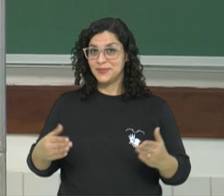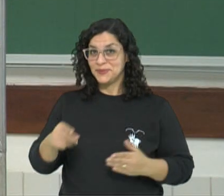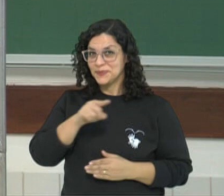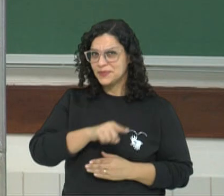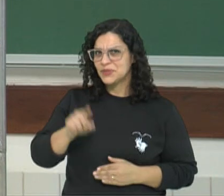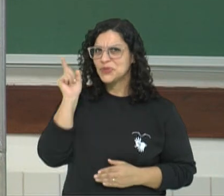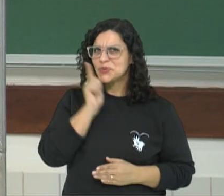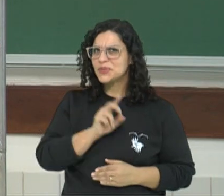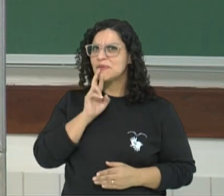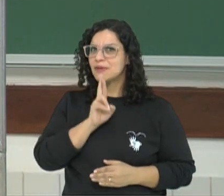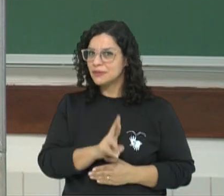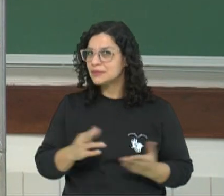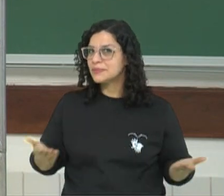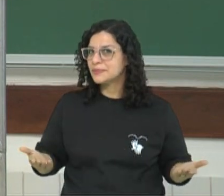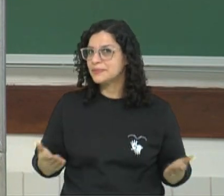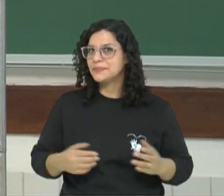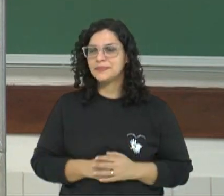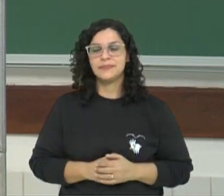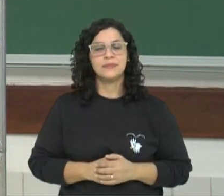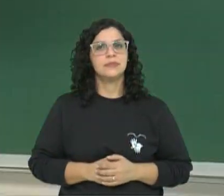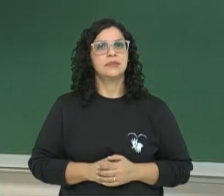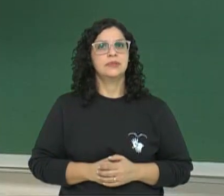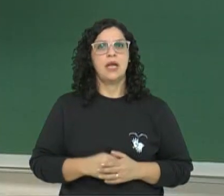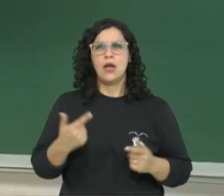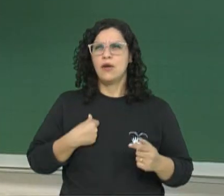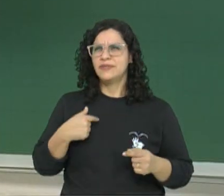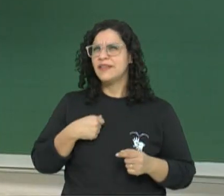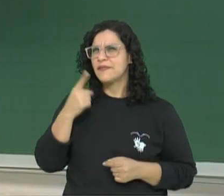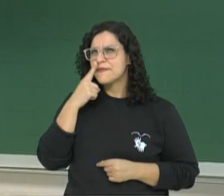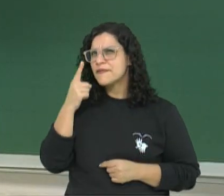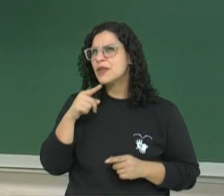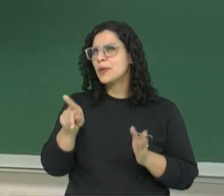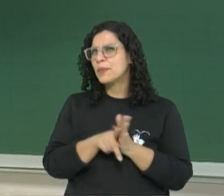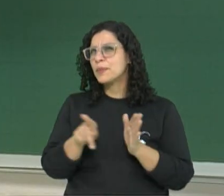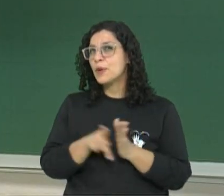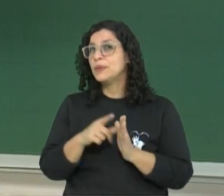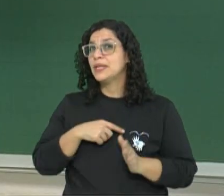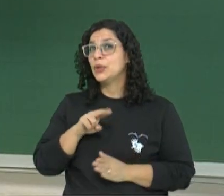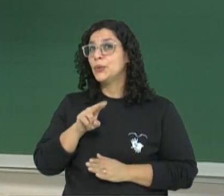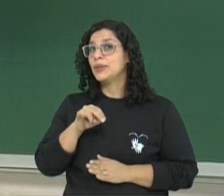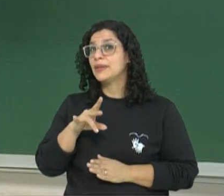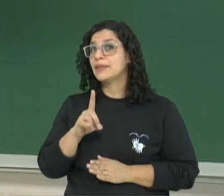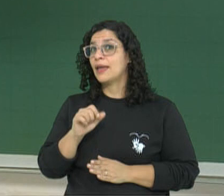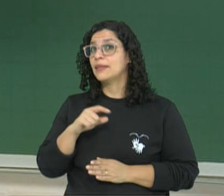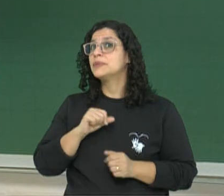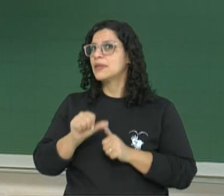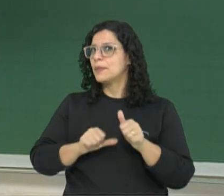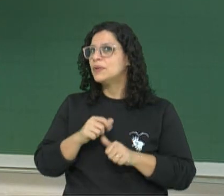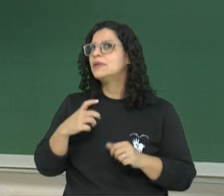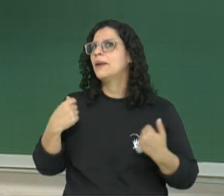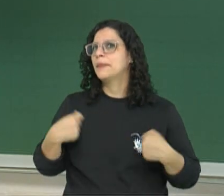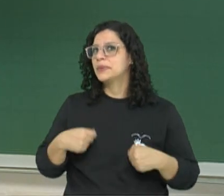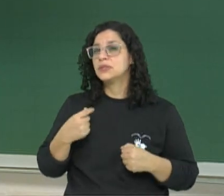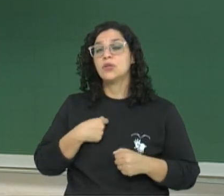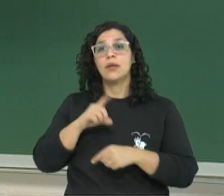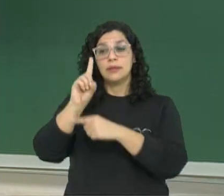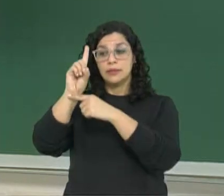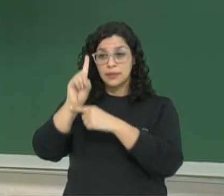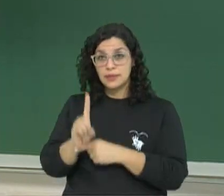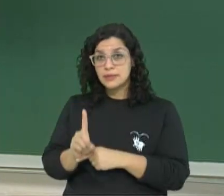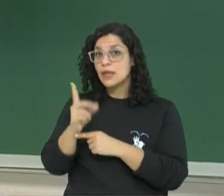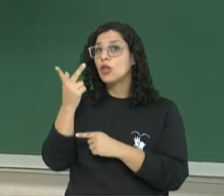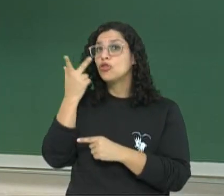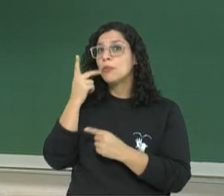E aí, meus queridos, conseguiram resolver? Não cair nas pegadinhas das unidades aqui? Nessa parte de densidade é muito comum